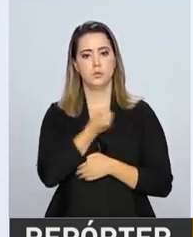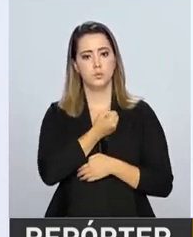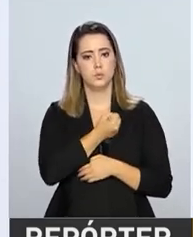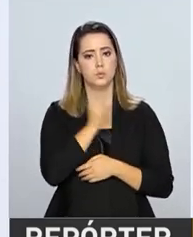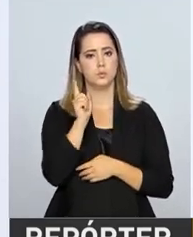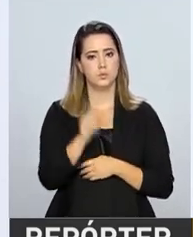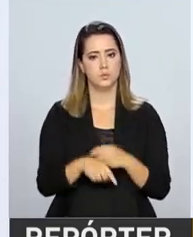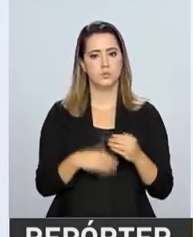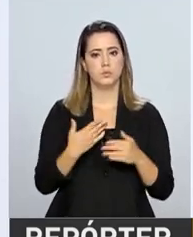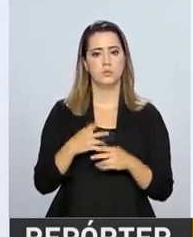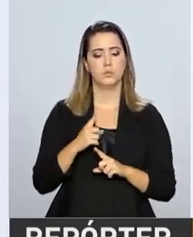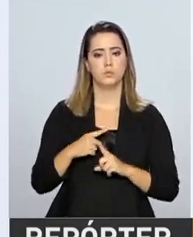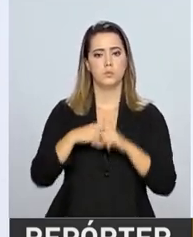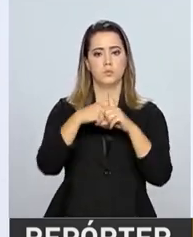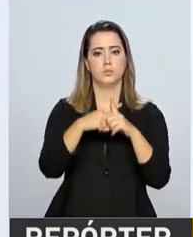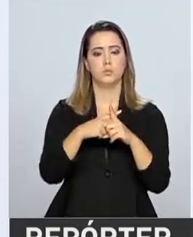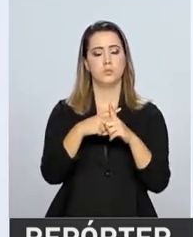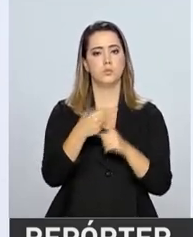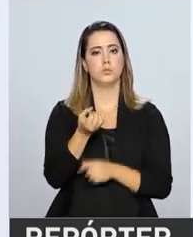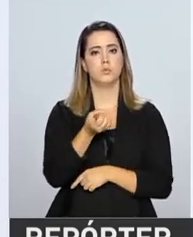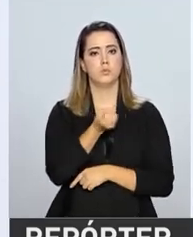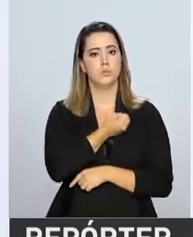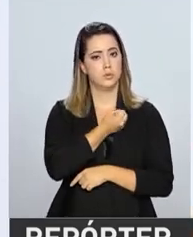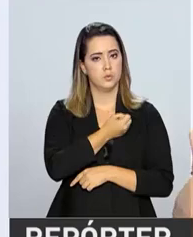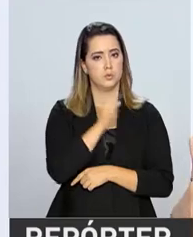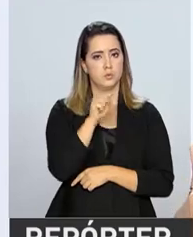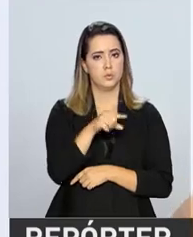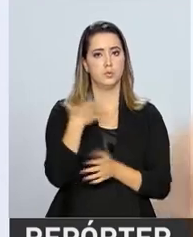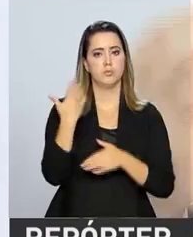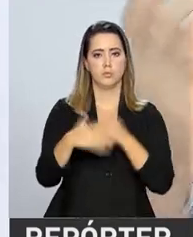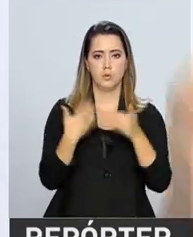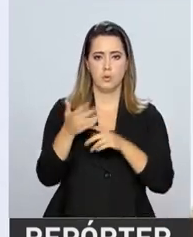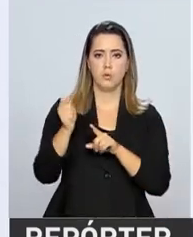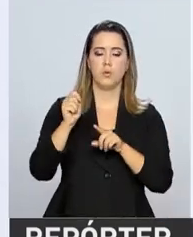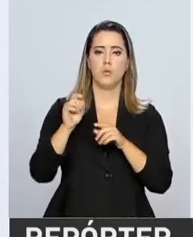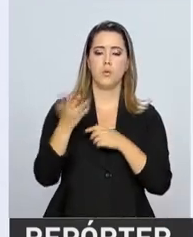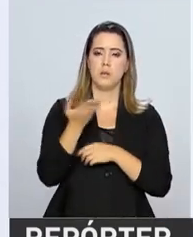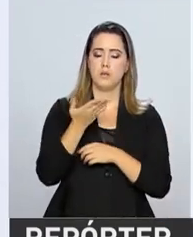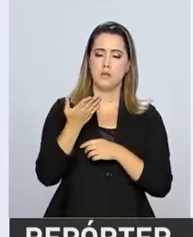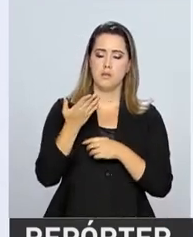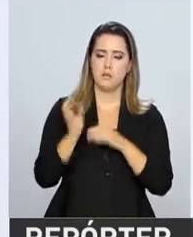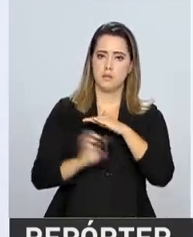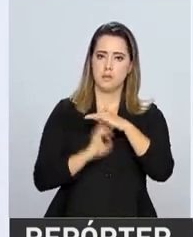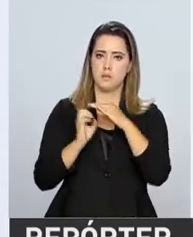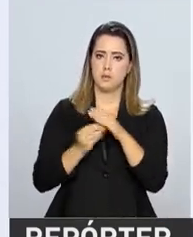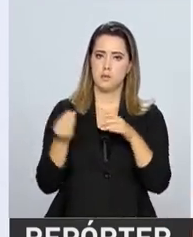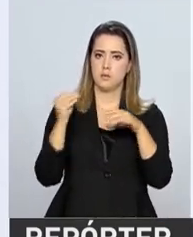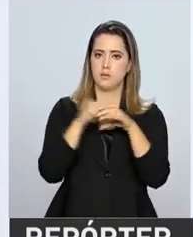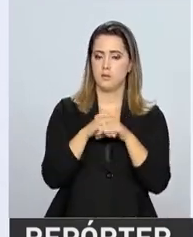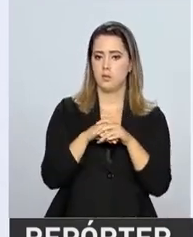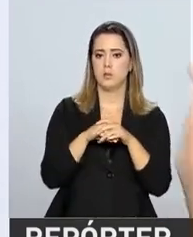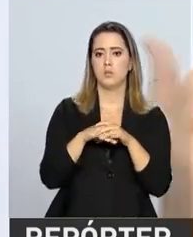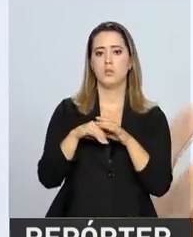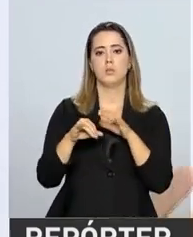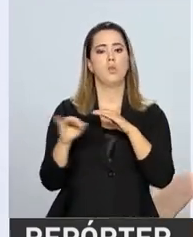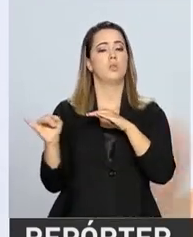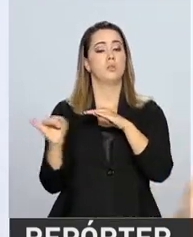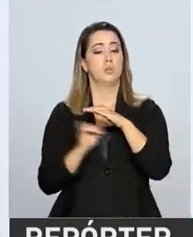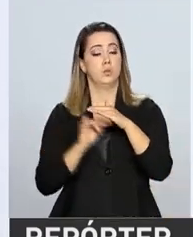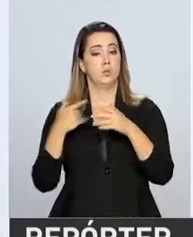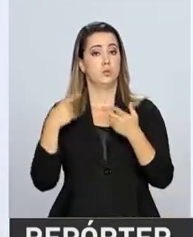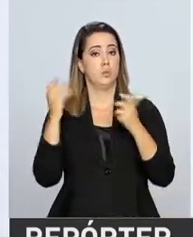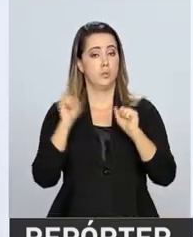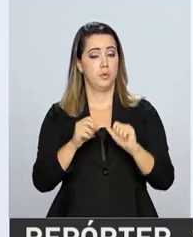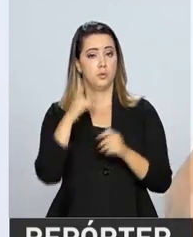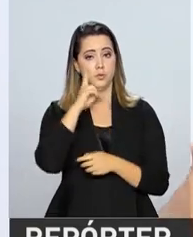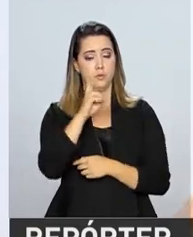efeito positivo do índice. À medida que as empresas vão se vendo dentro do índice, vão vendo onde que